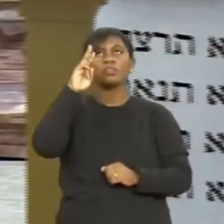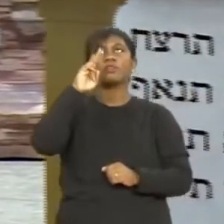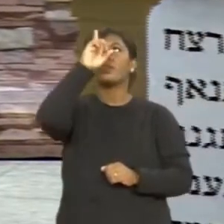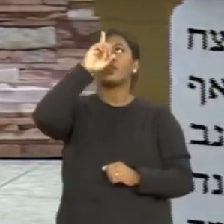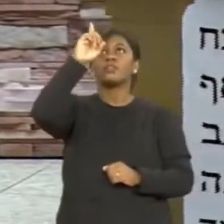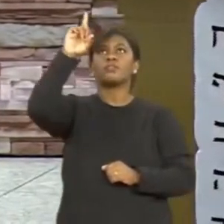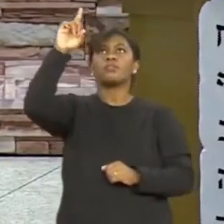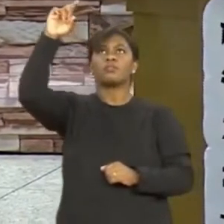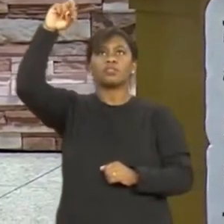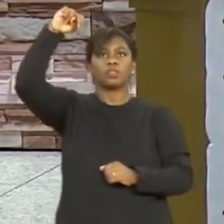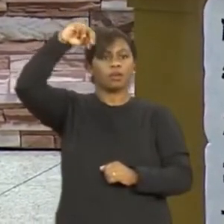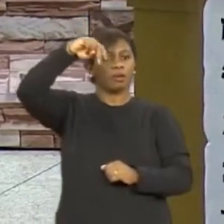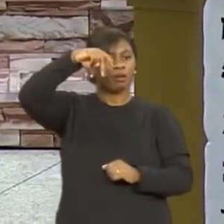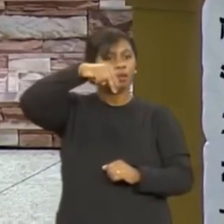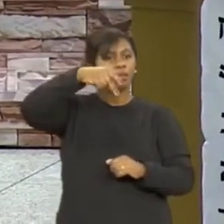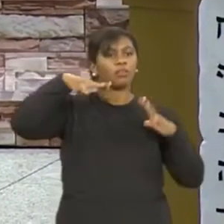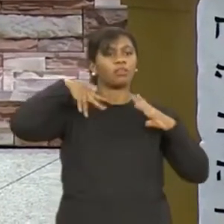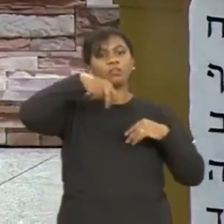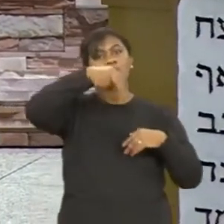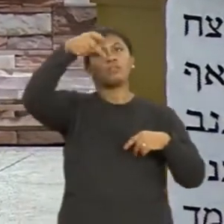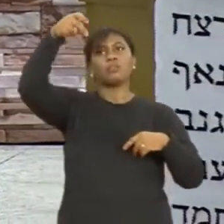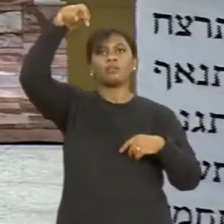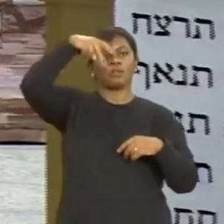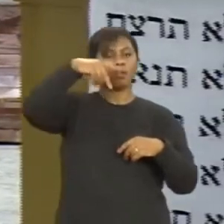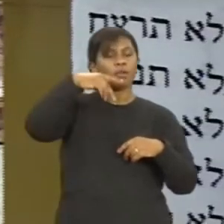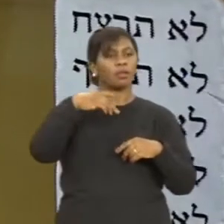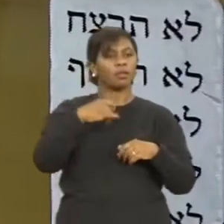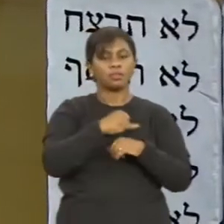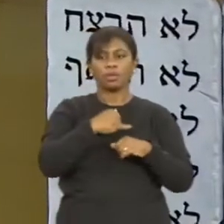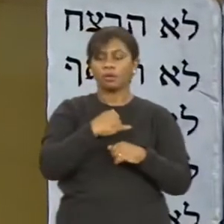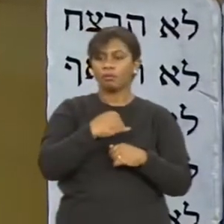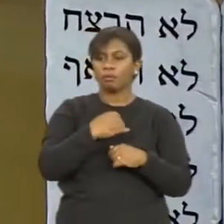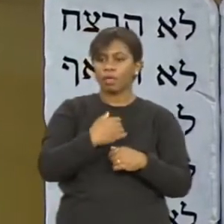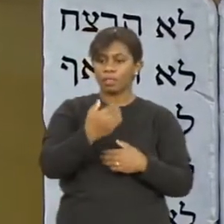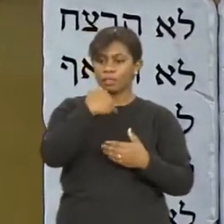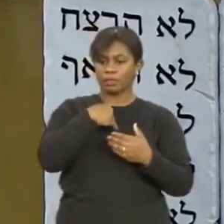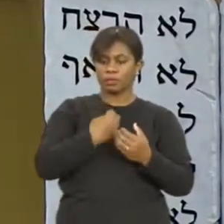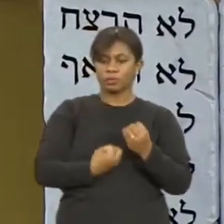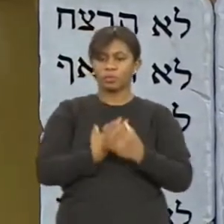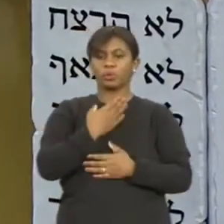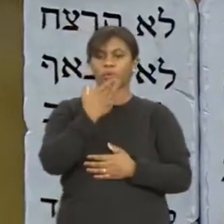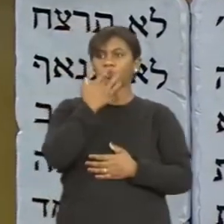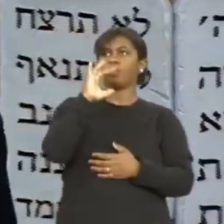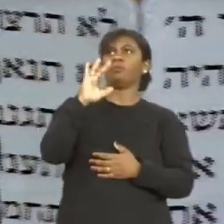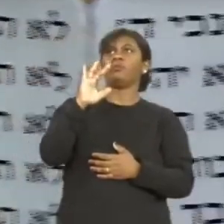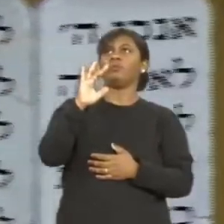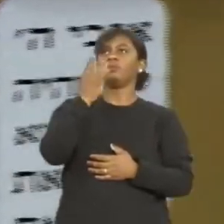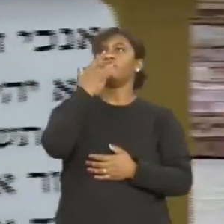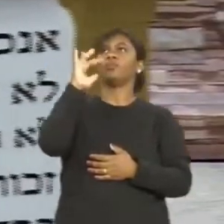escada e os anjos descendo e subindo, ele teve temor, nasceu um temor. Ele não tinha